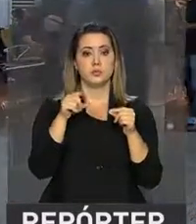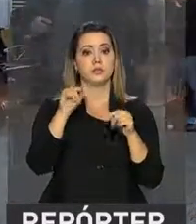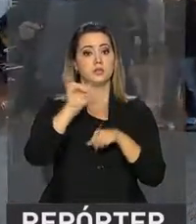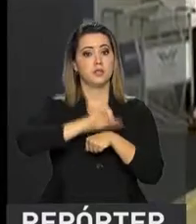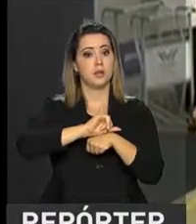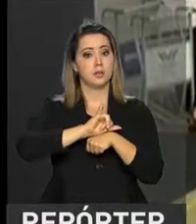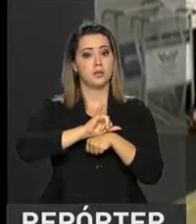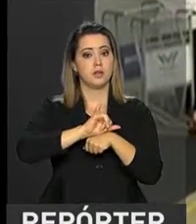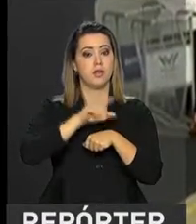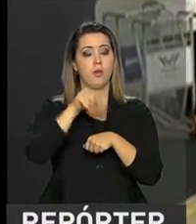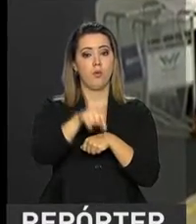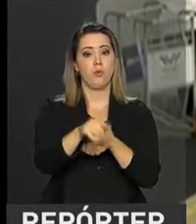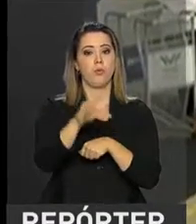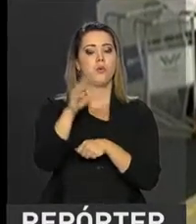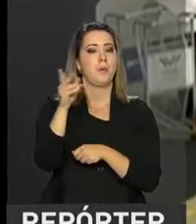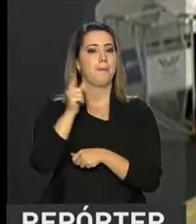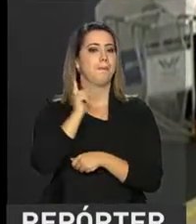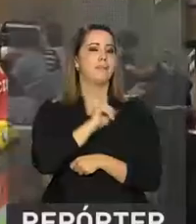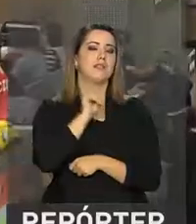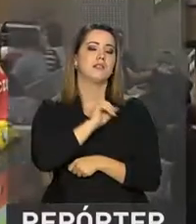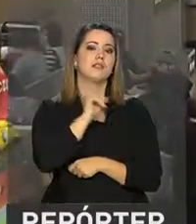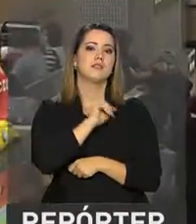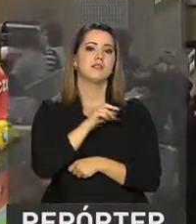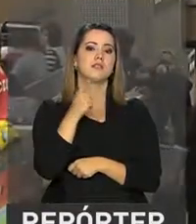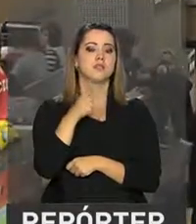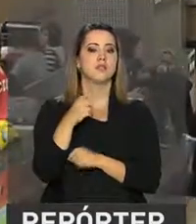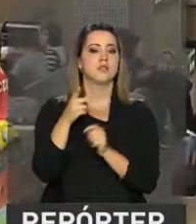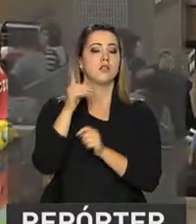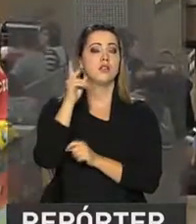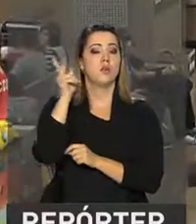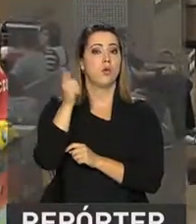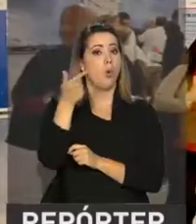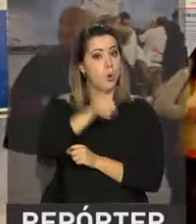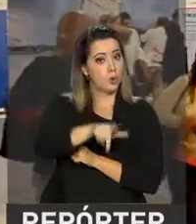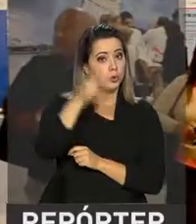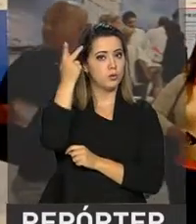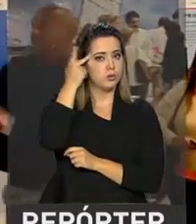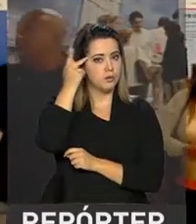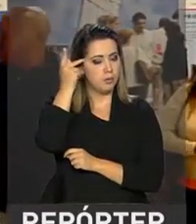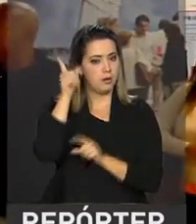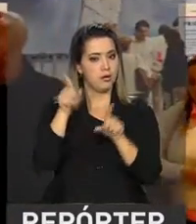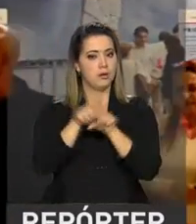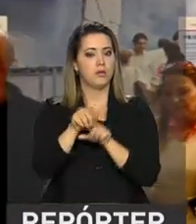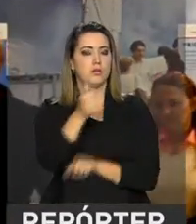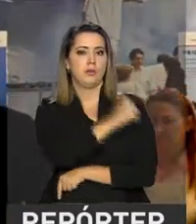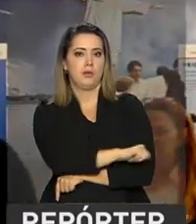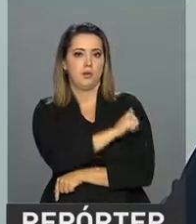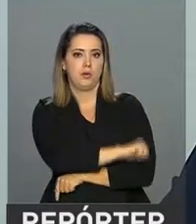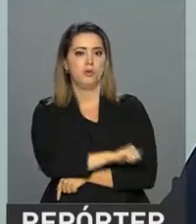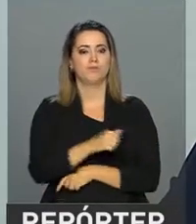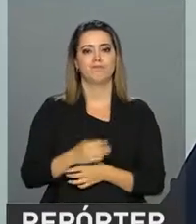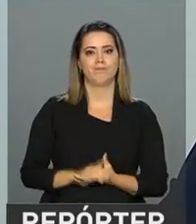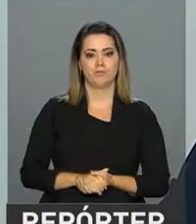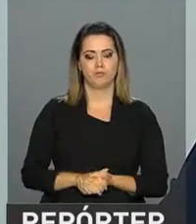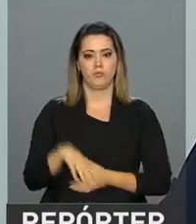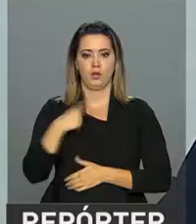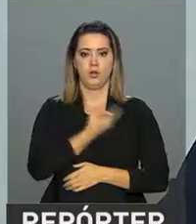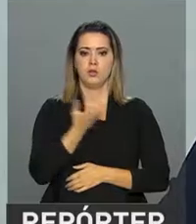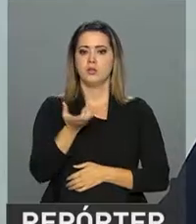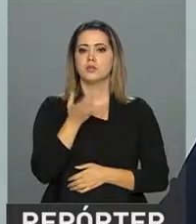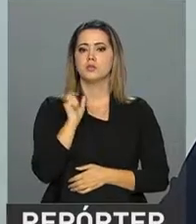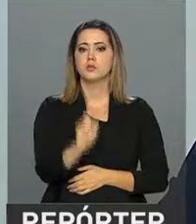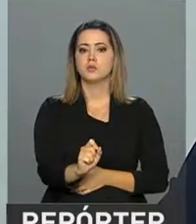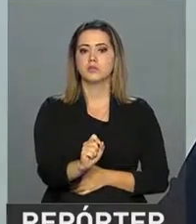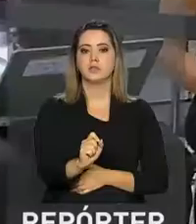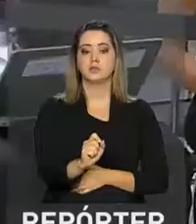do país confins em minas gerais guarulhos em si paulo e galeão no rio de janeiro o que nós queremos claro é um sistema